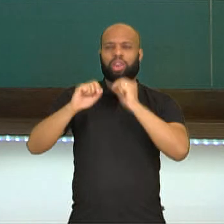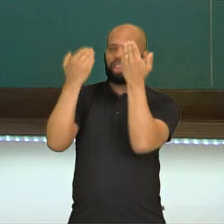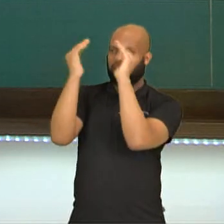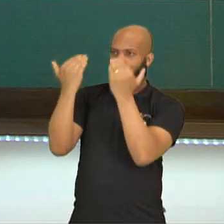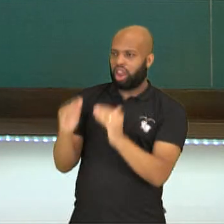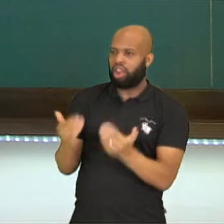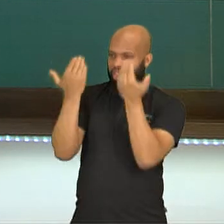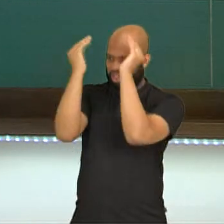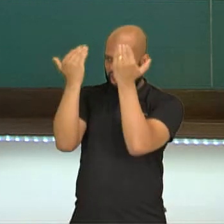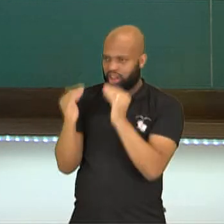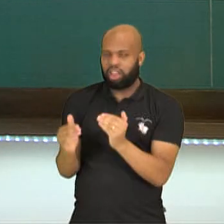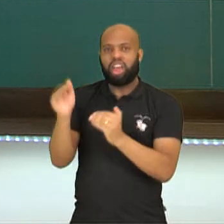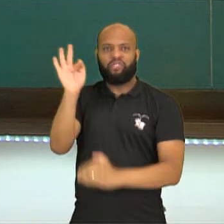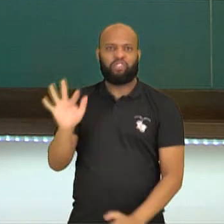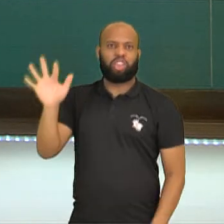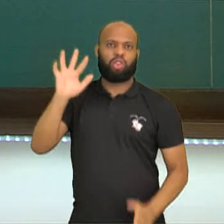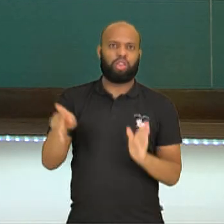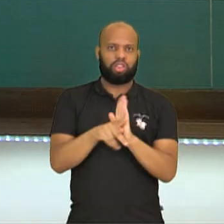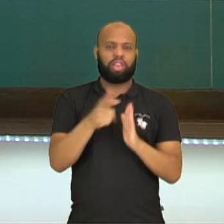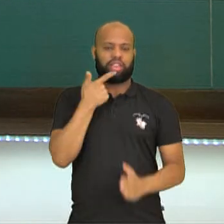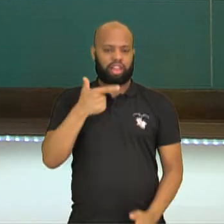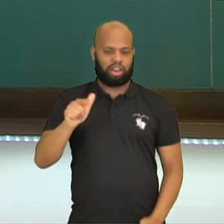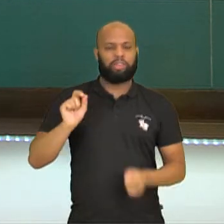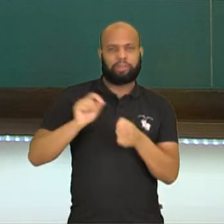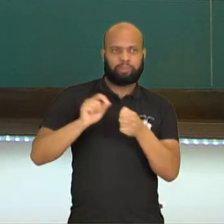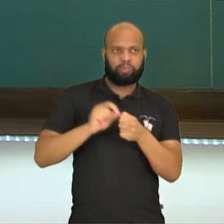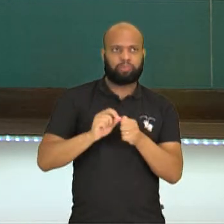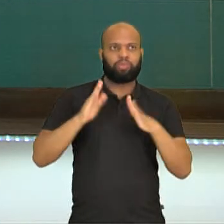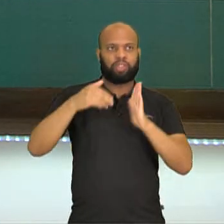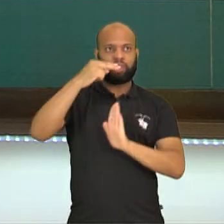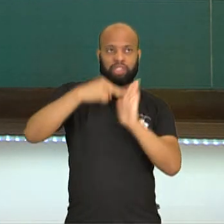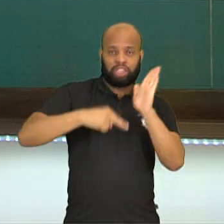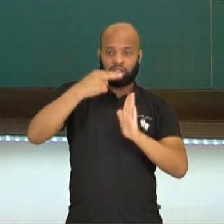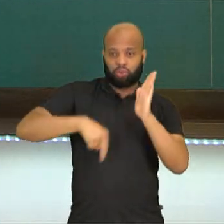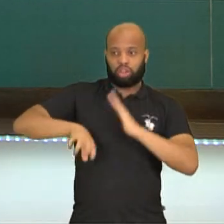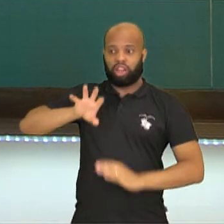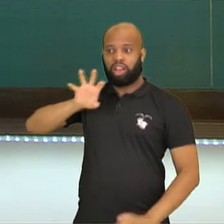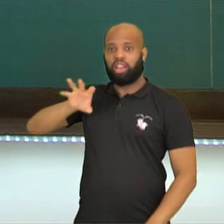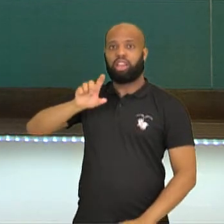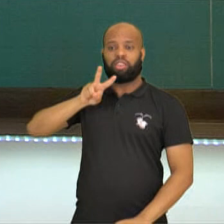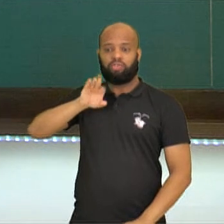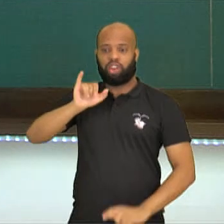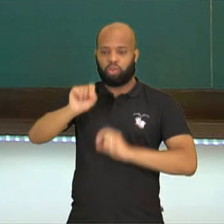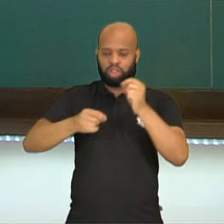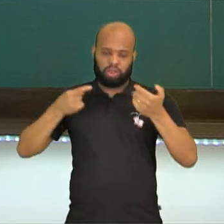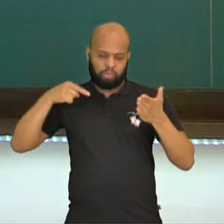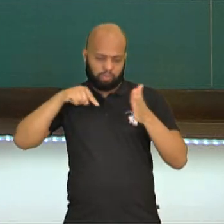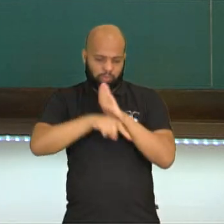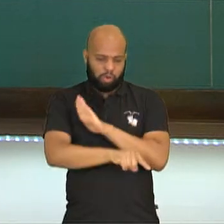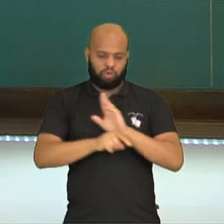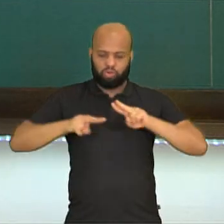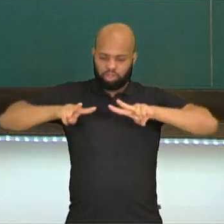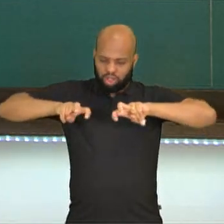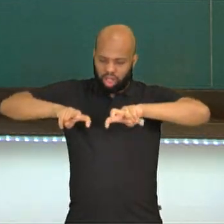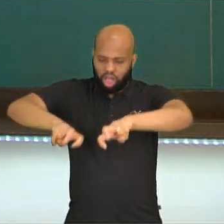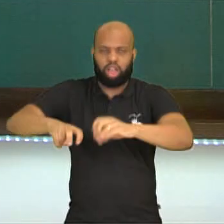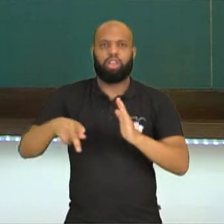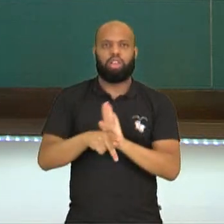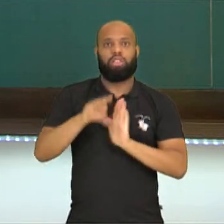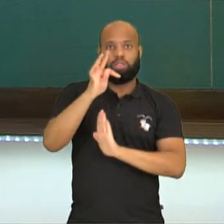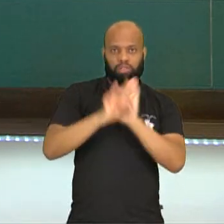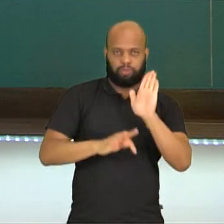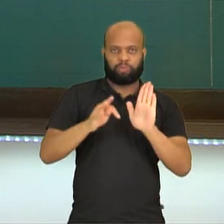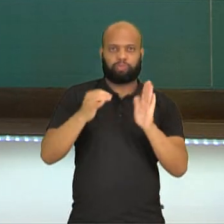da língua e do discurso que ali se realizam. Pois bem, na leitura analítica a gente vai mergulhar no texto propriamente dito,